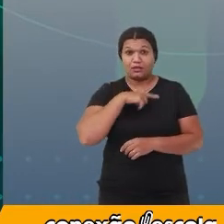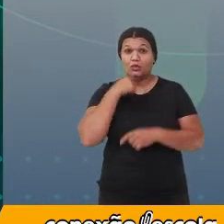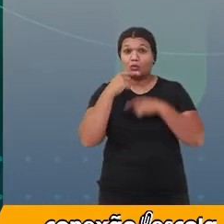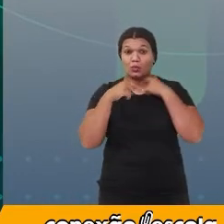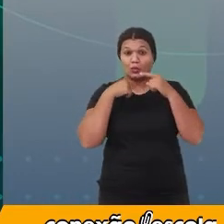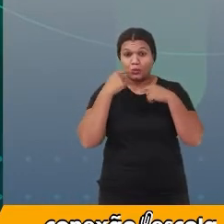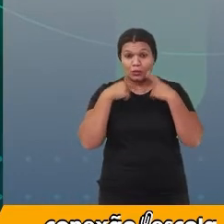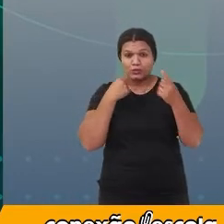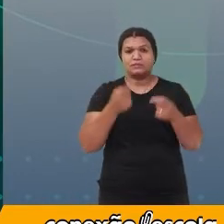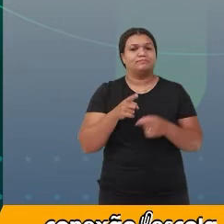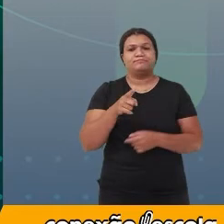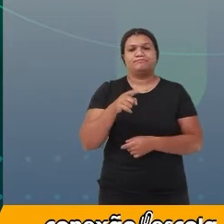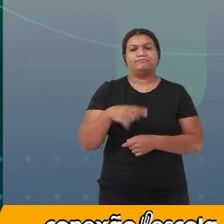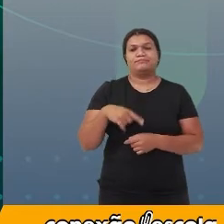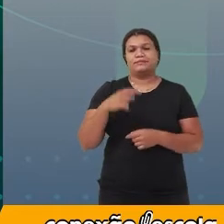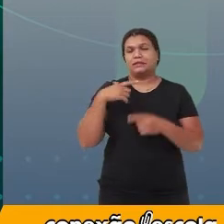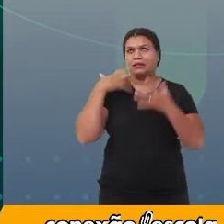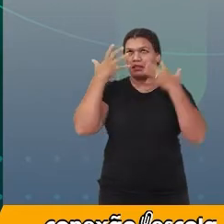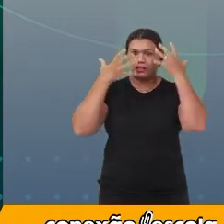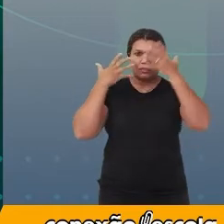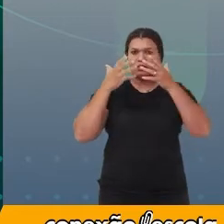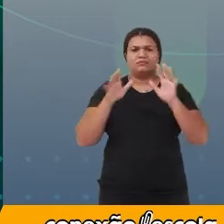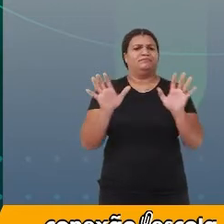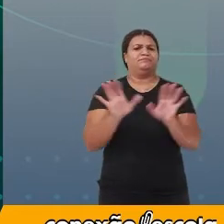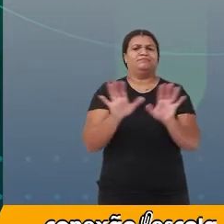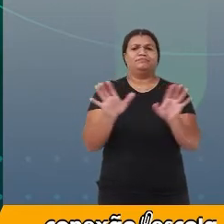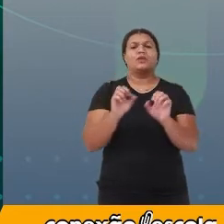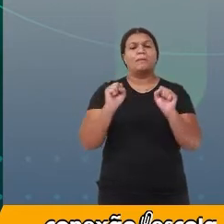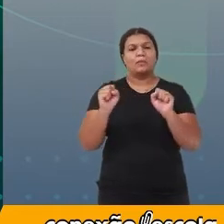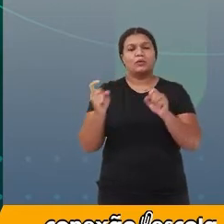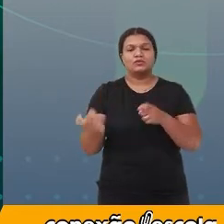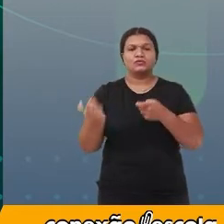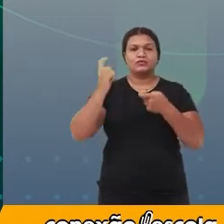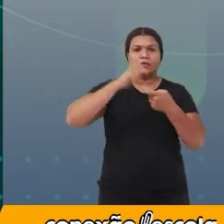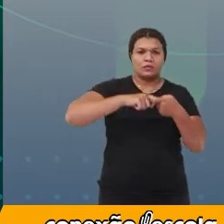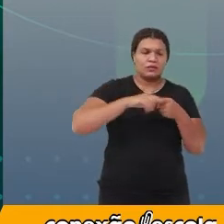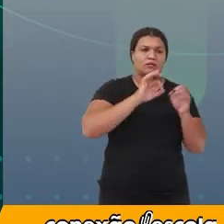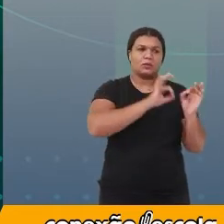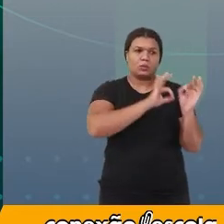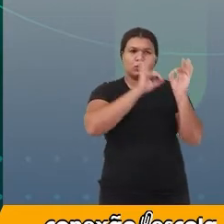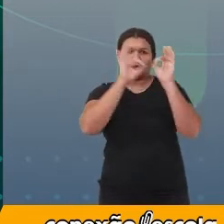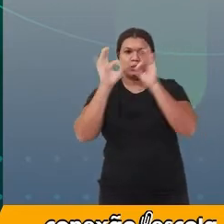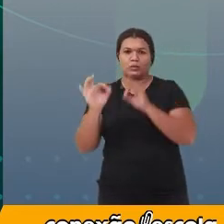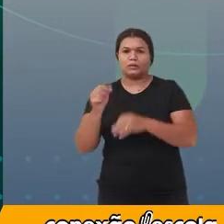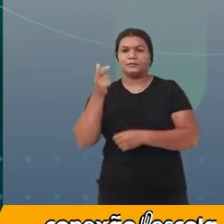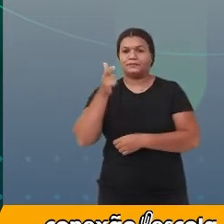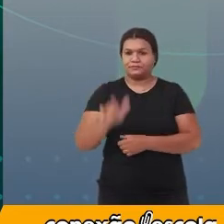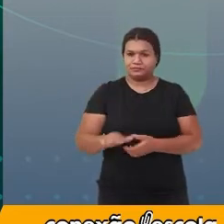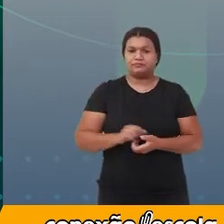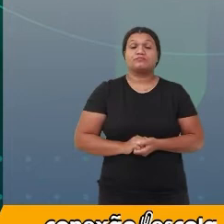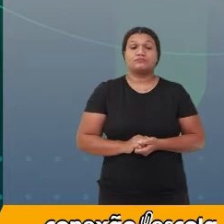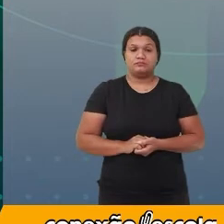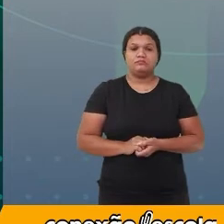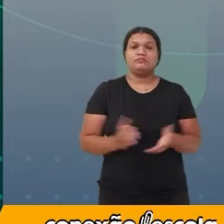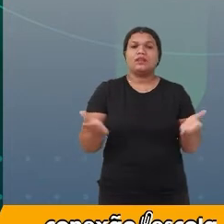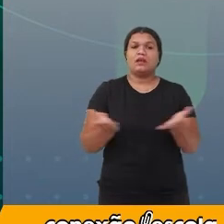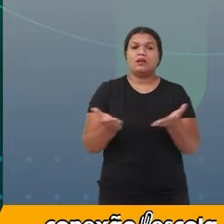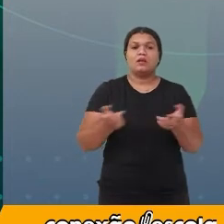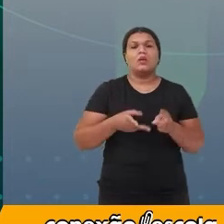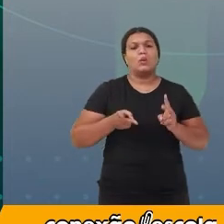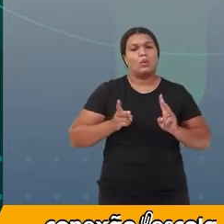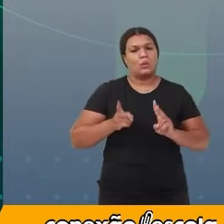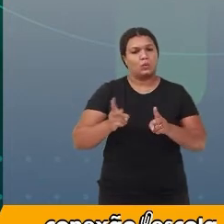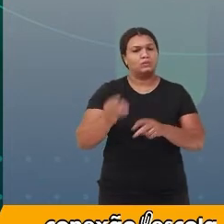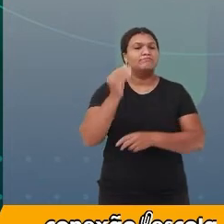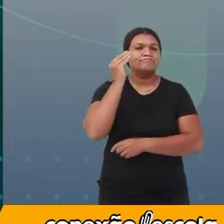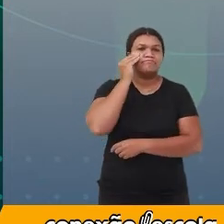alguma dúvida, não se perturbe. É só voltar e assistir novamente. Agora, vamos